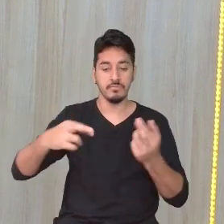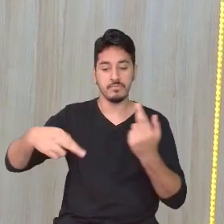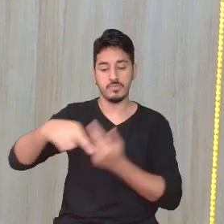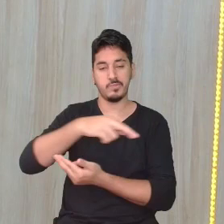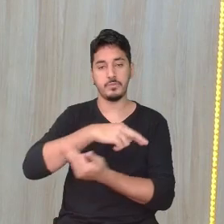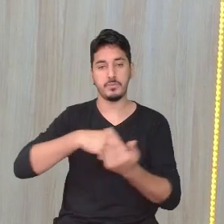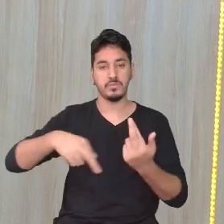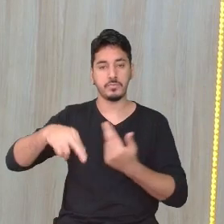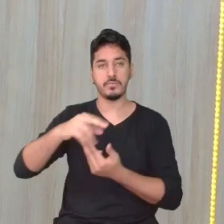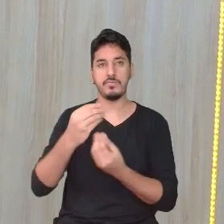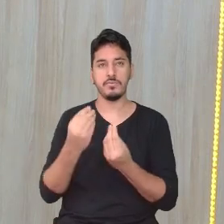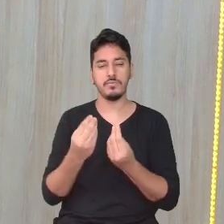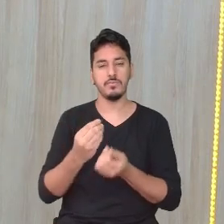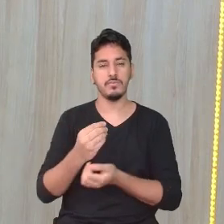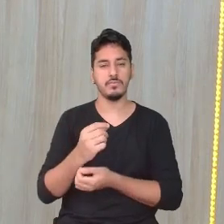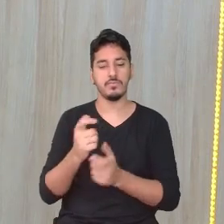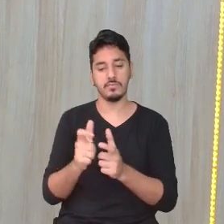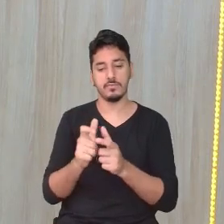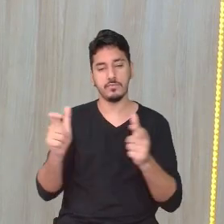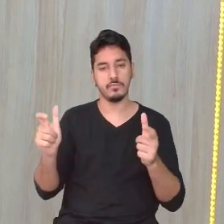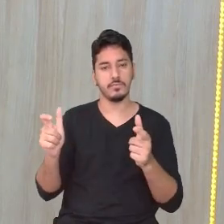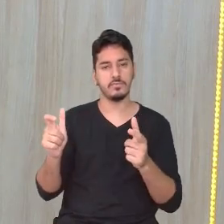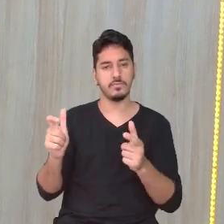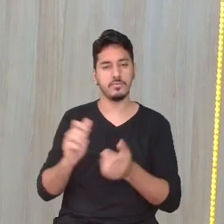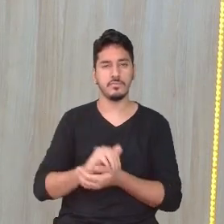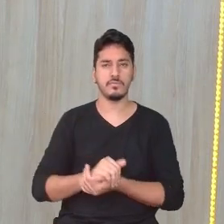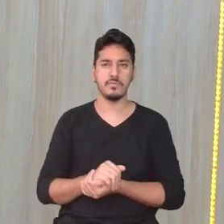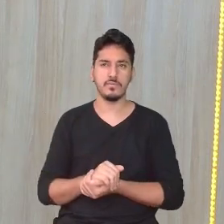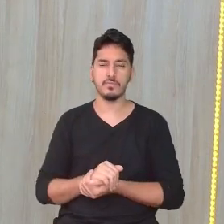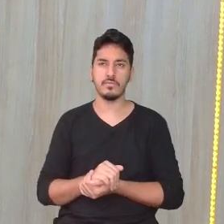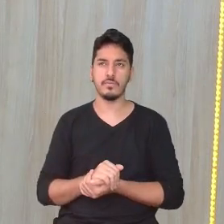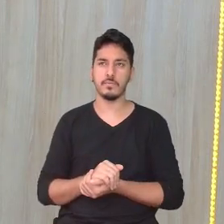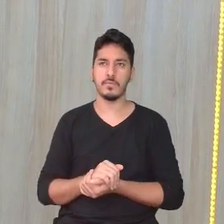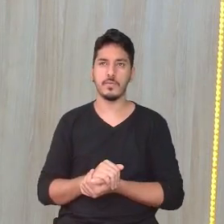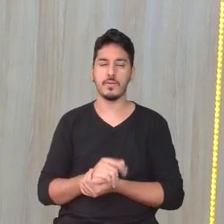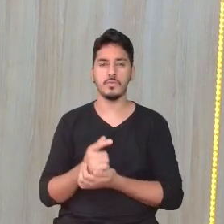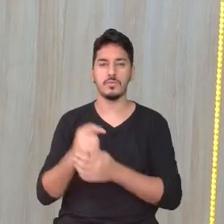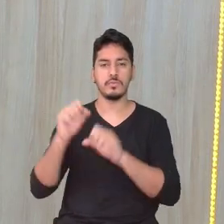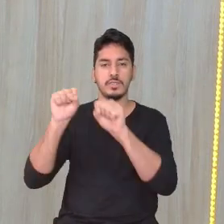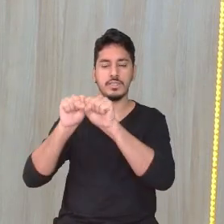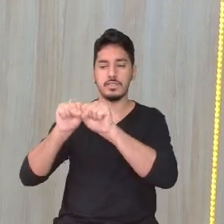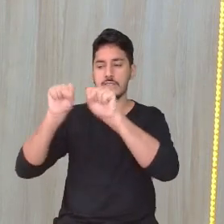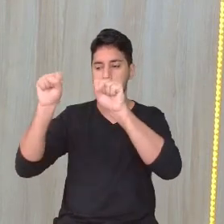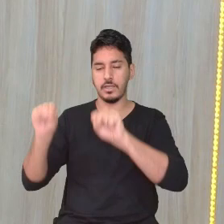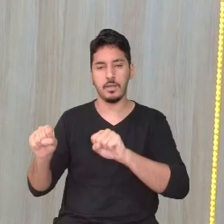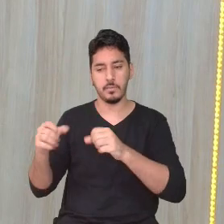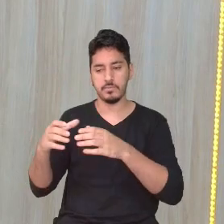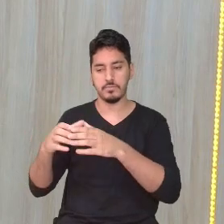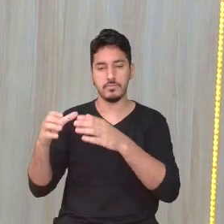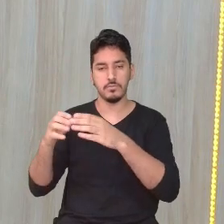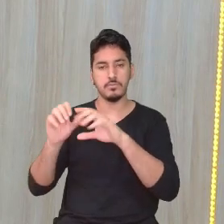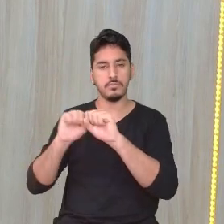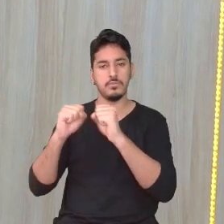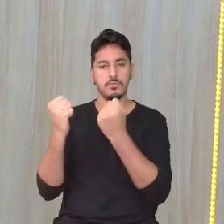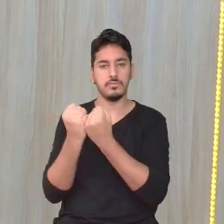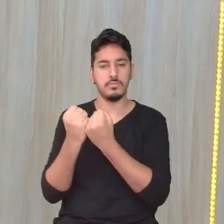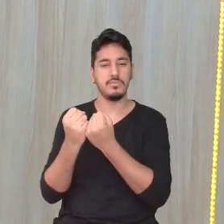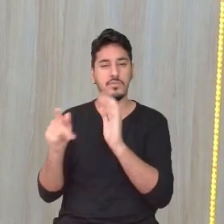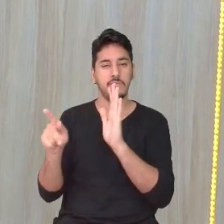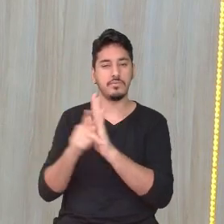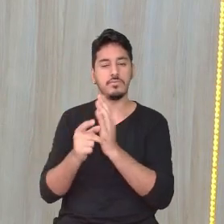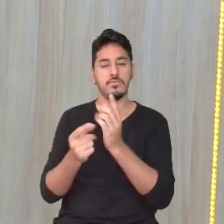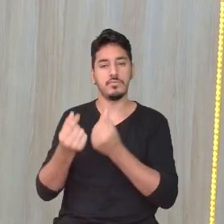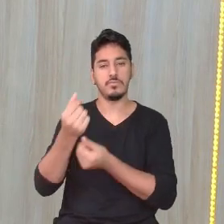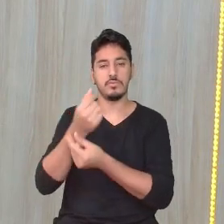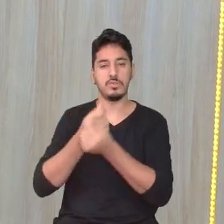relações, boa parte da grande mídia, boa parte do sistema que rege a nossa sociedade, um sistema econômico